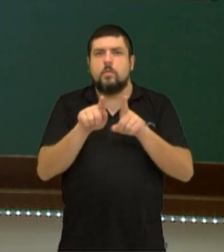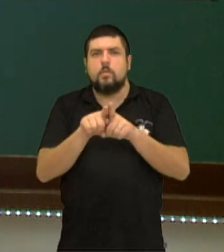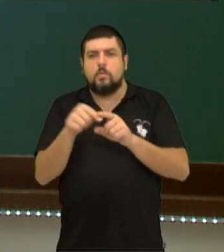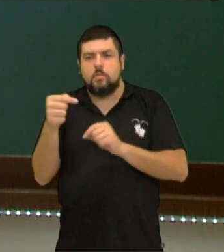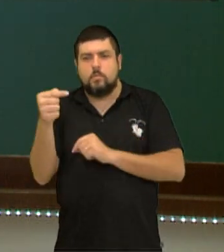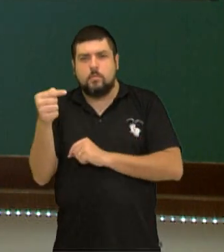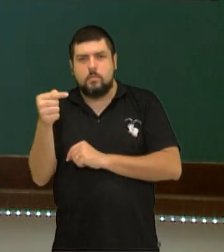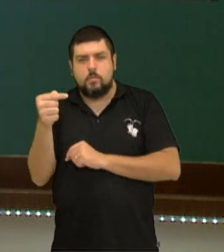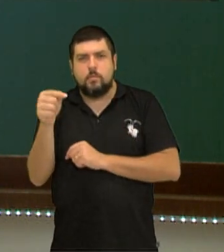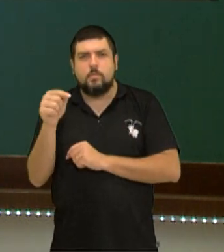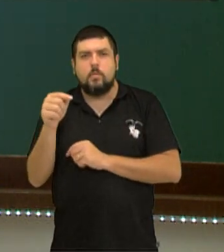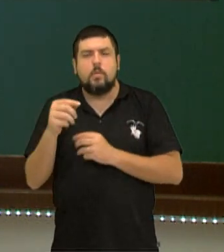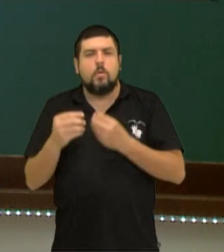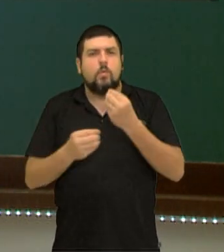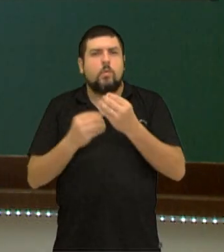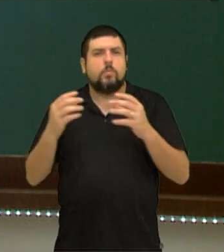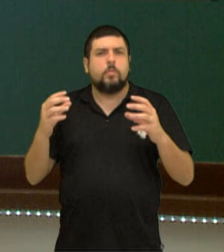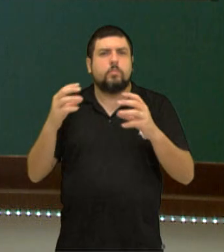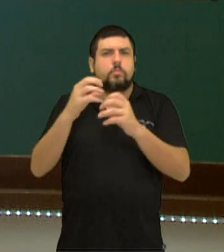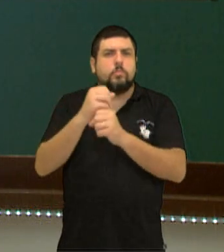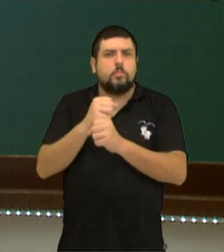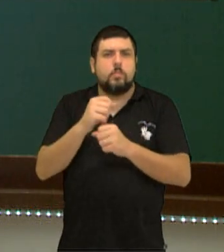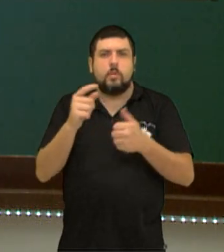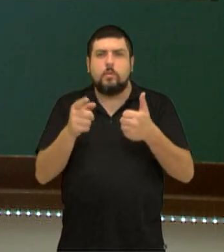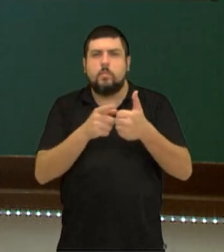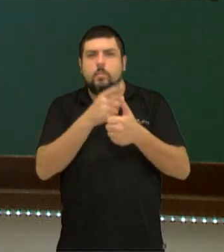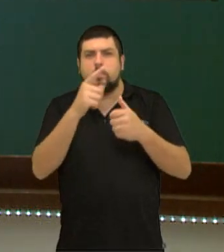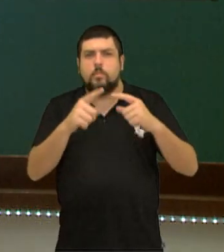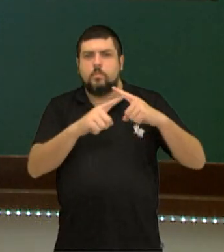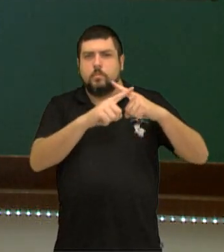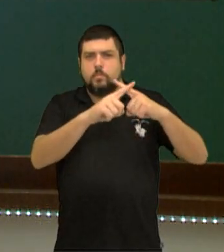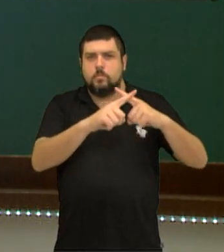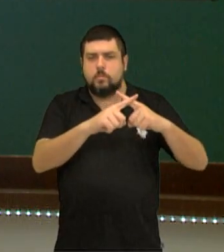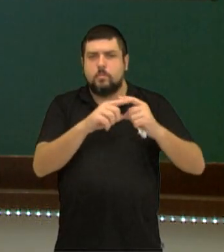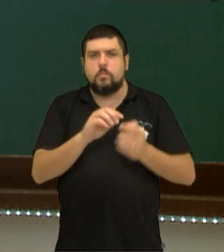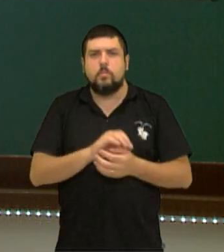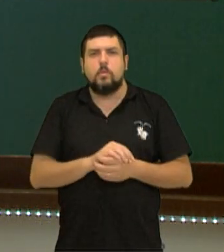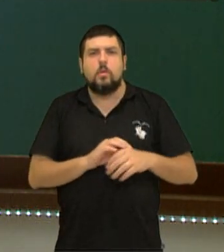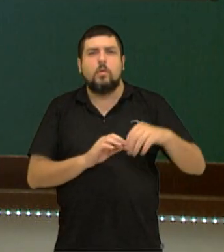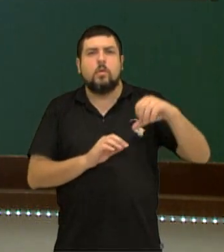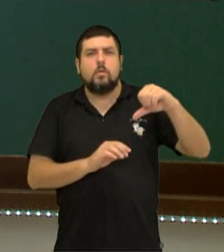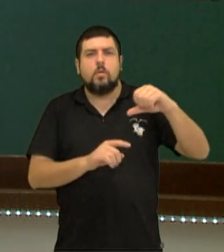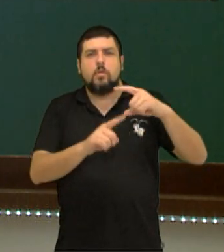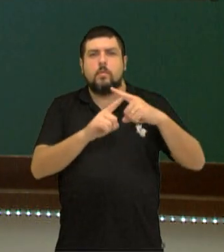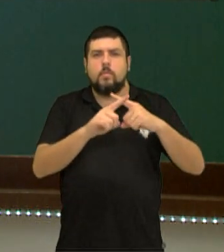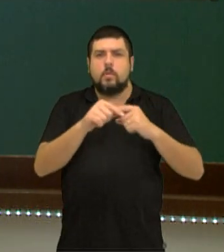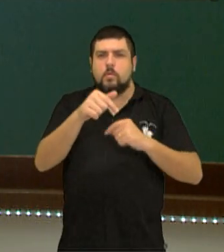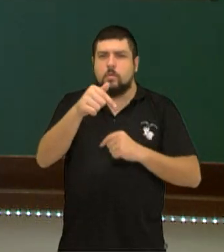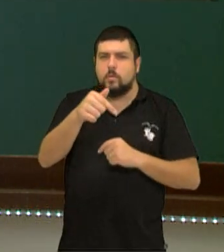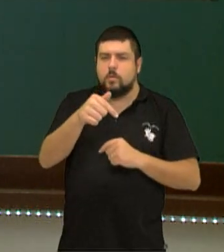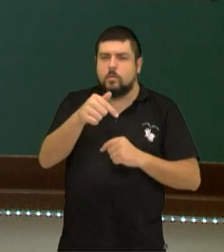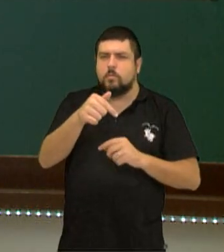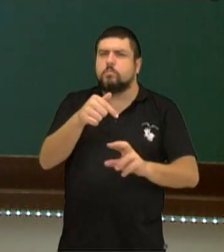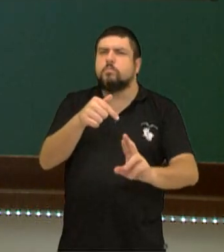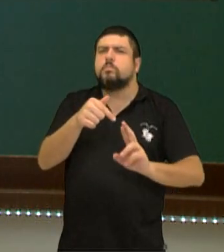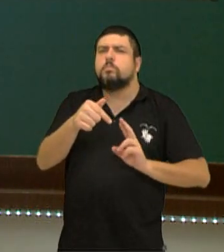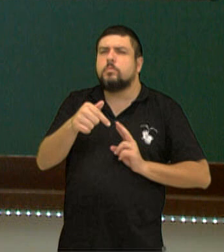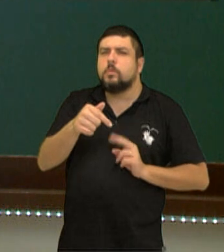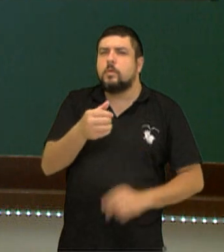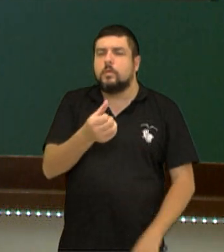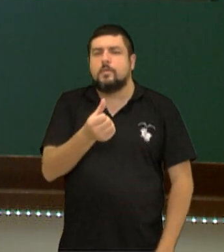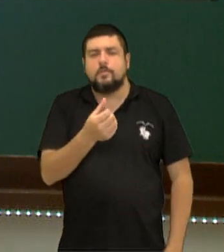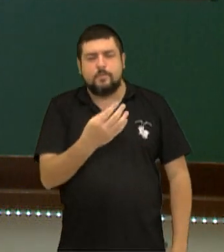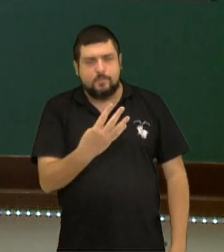subtração. Resolvemos primeiro a multiplicação. Quanto que é 9 vezes 7? Isso mesmo,